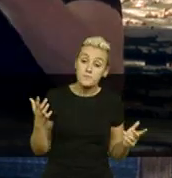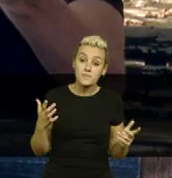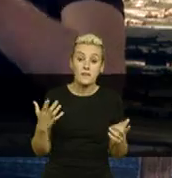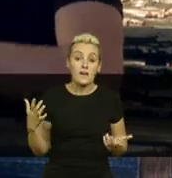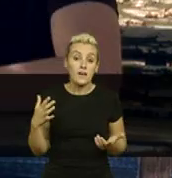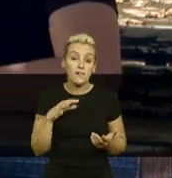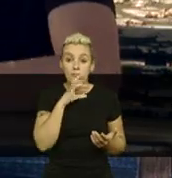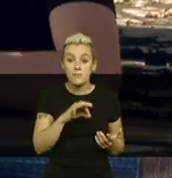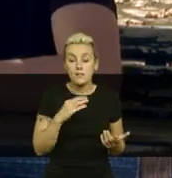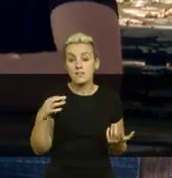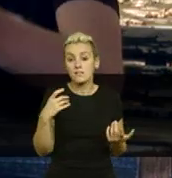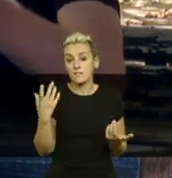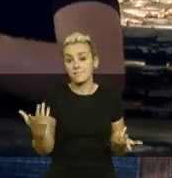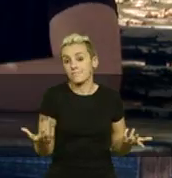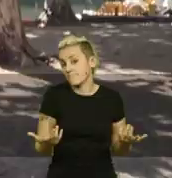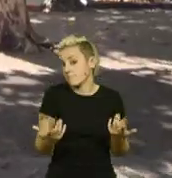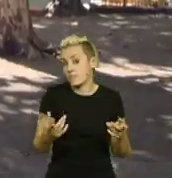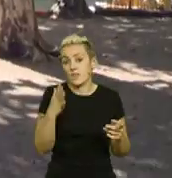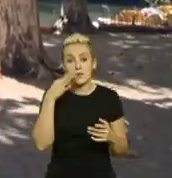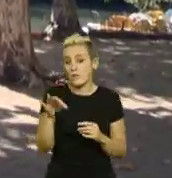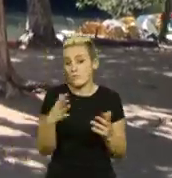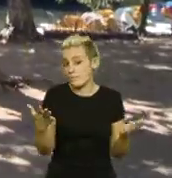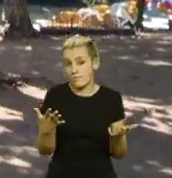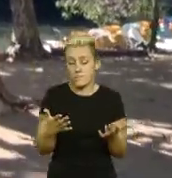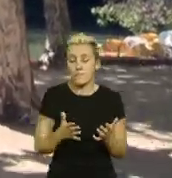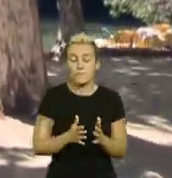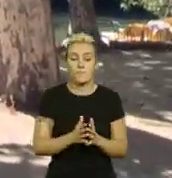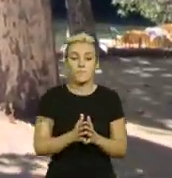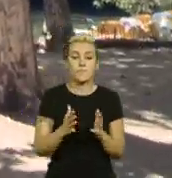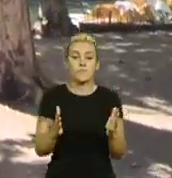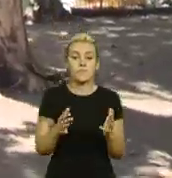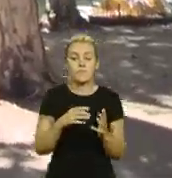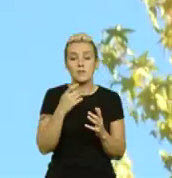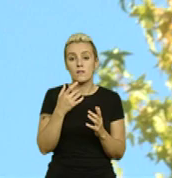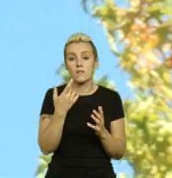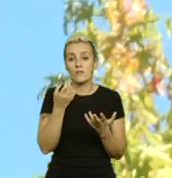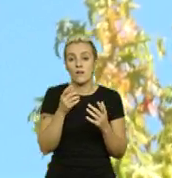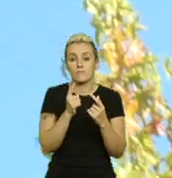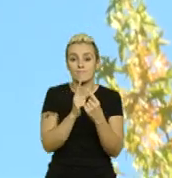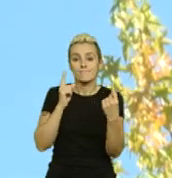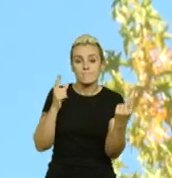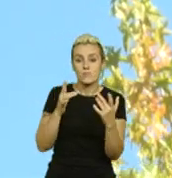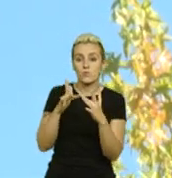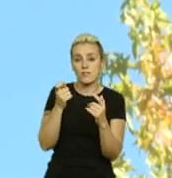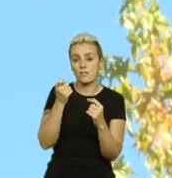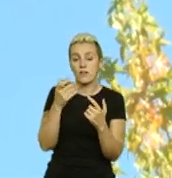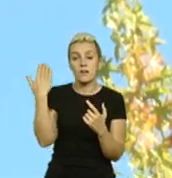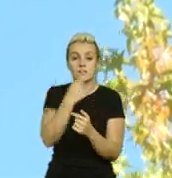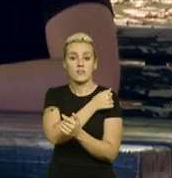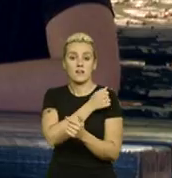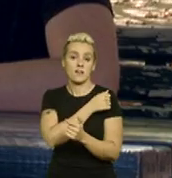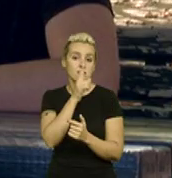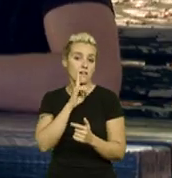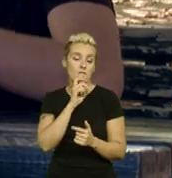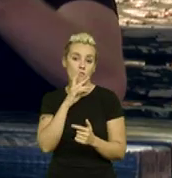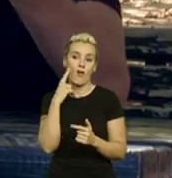entretanto a família foi normal que a pessoa perca ninguém ser a casa da minha avó estava